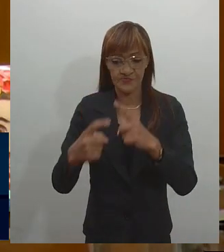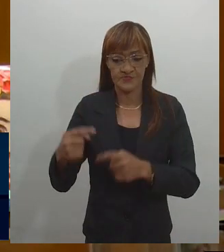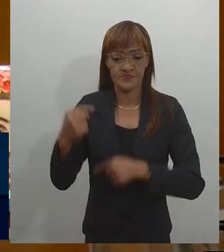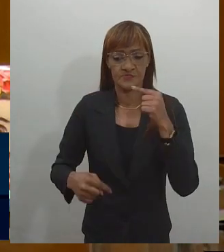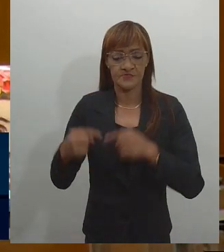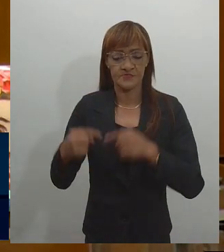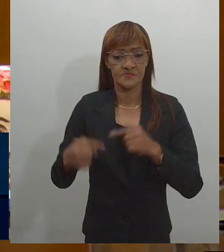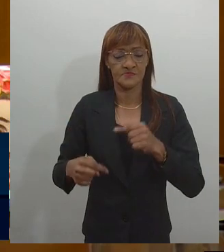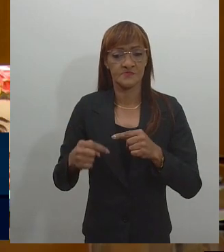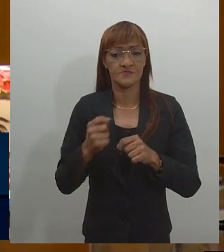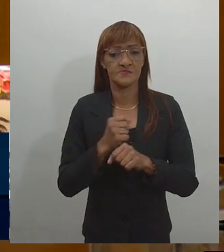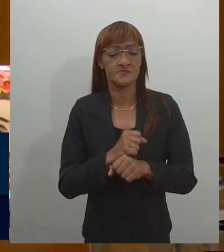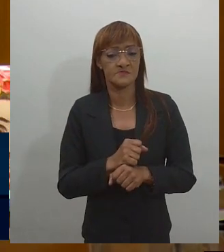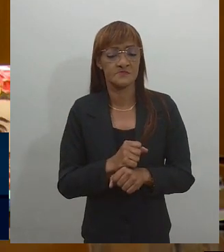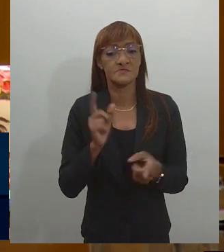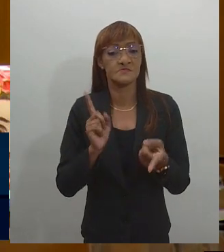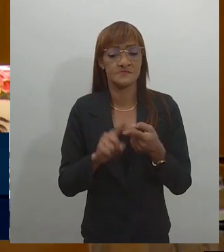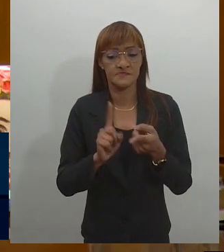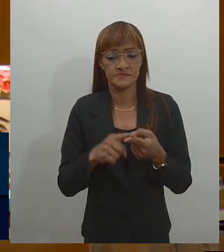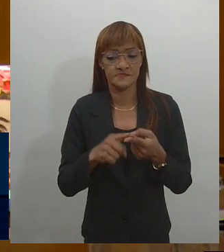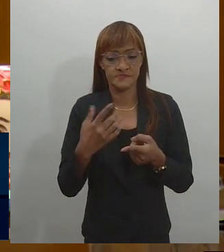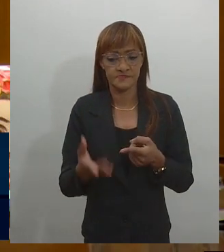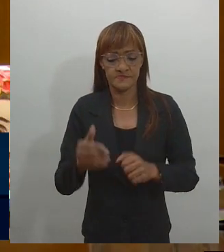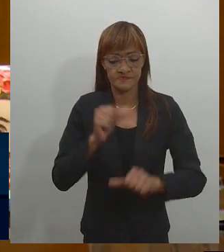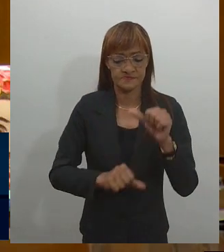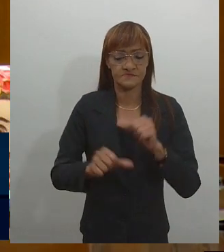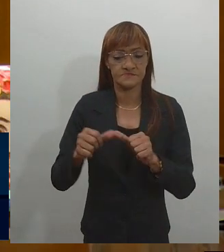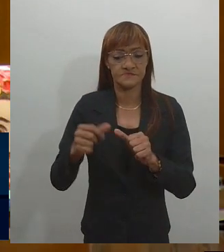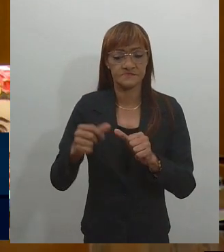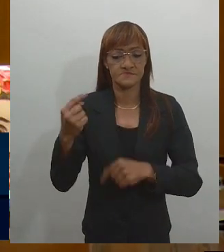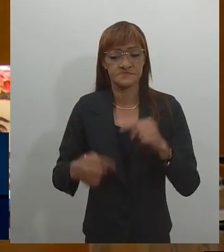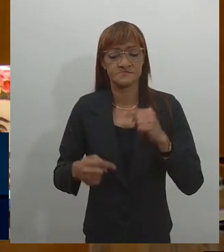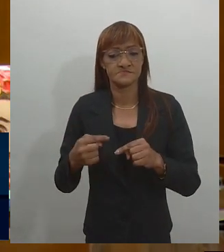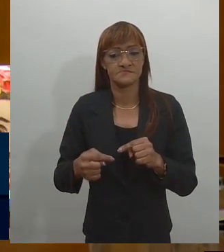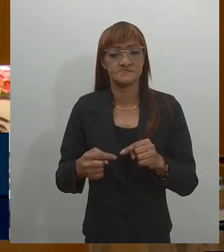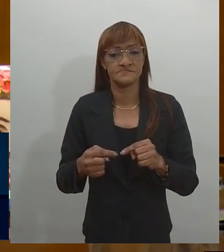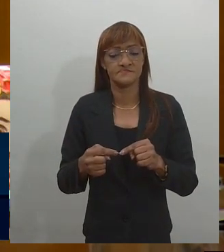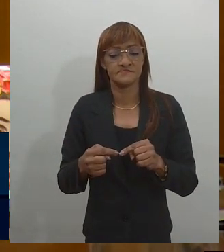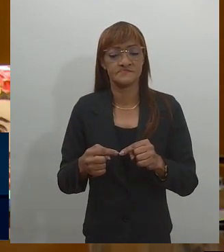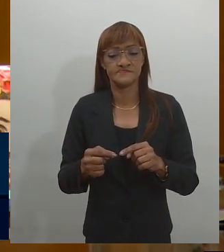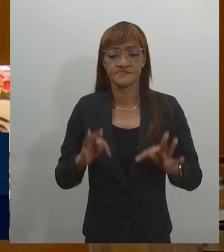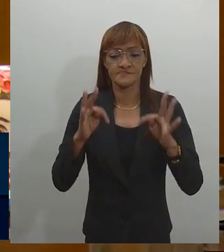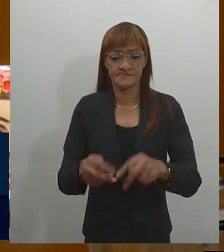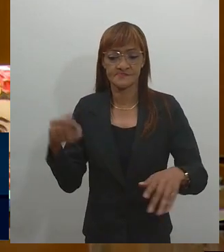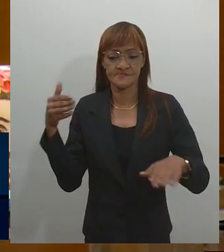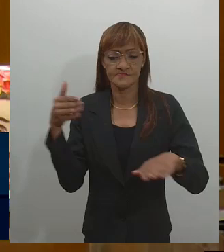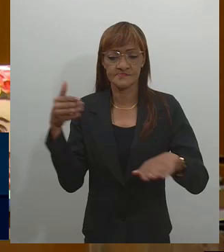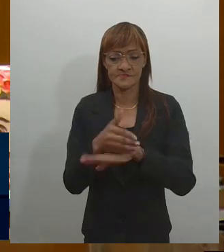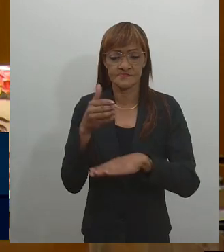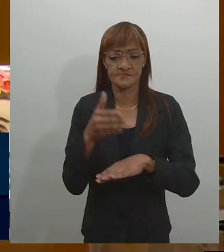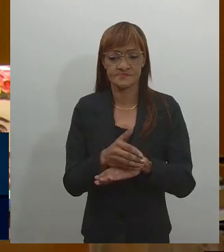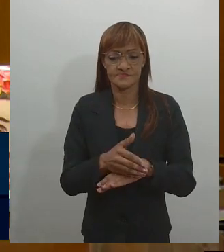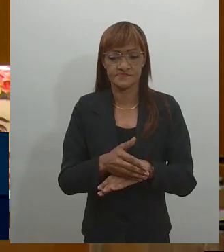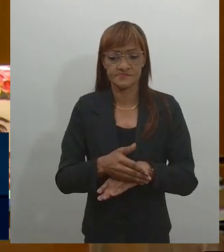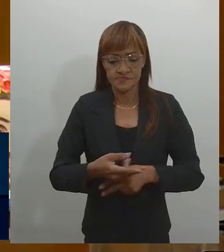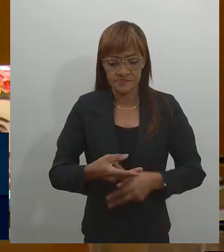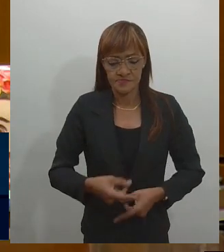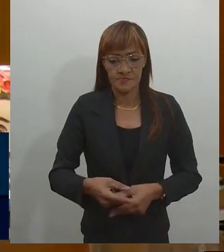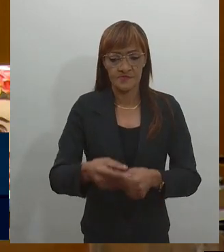reforma política para possibilitar o ingresso e a permanência de LGBTQIA+ na